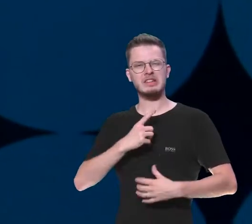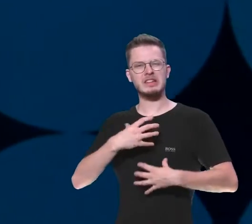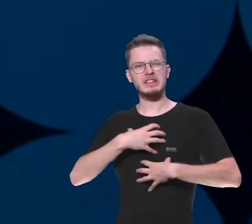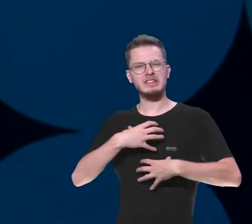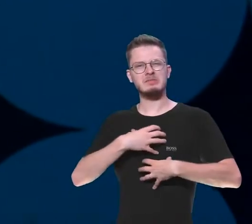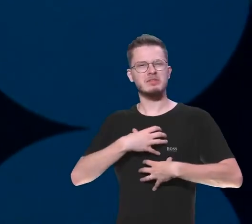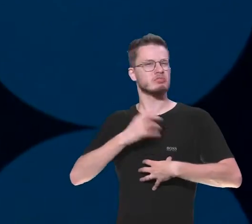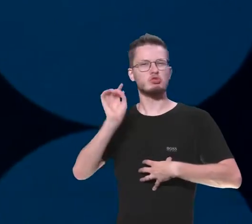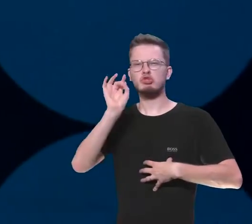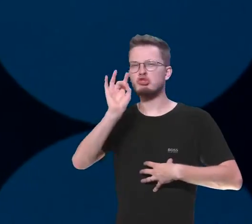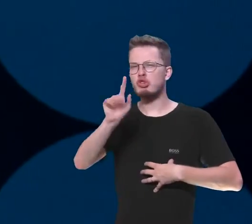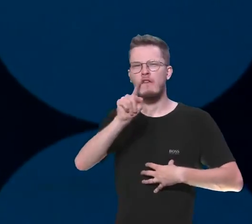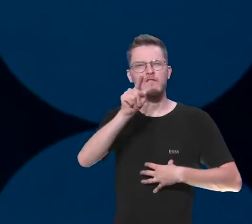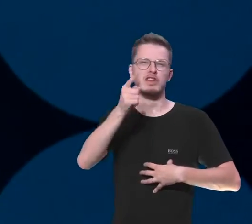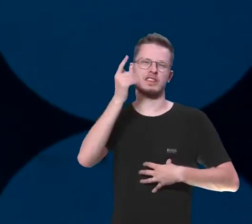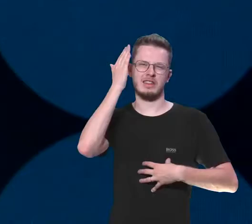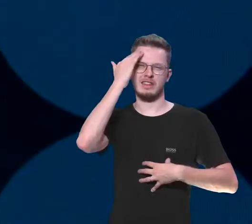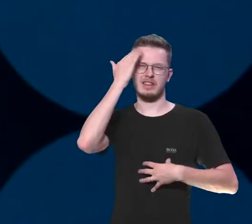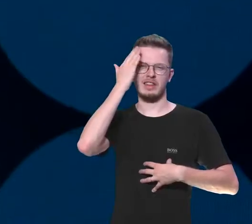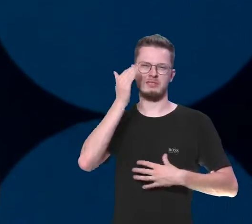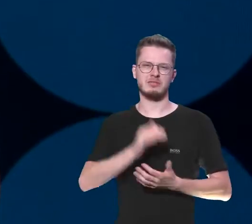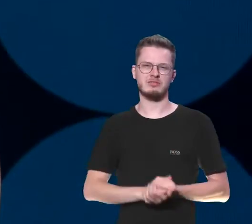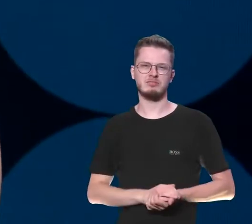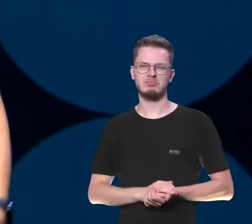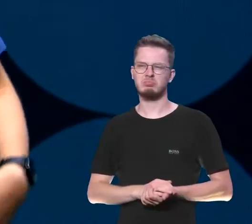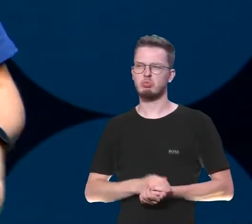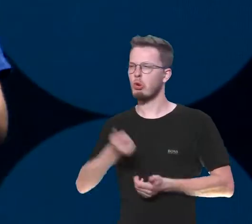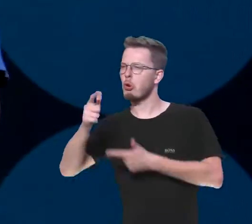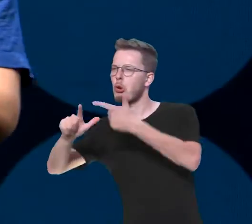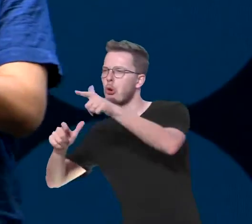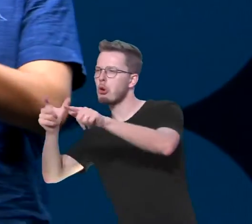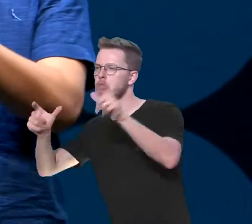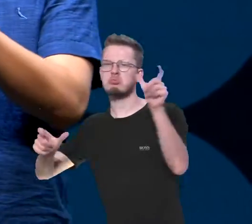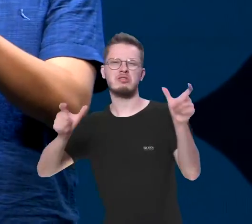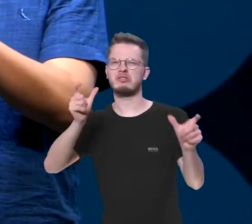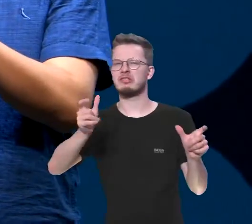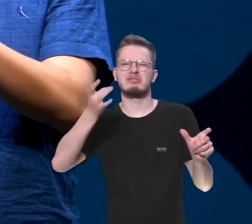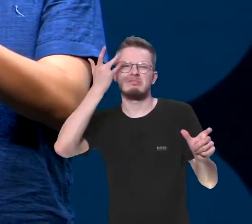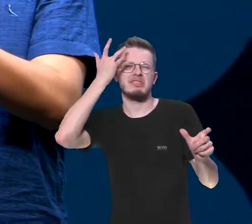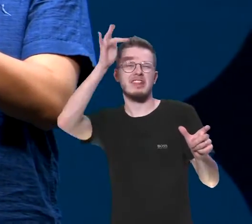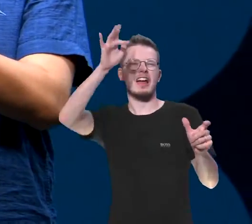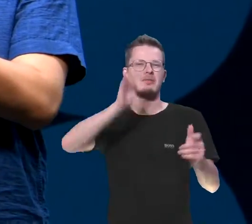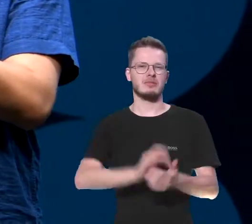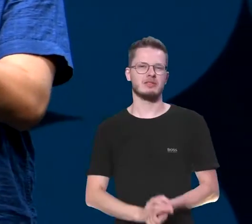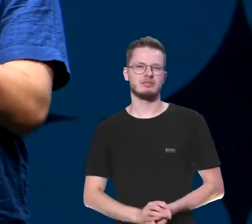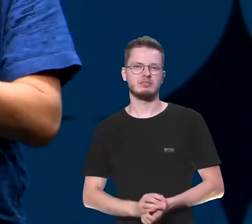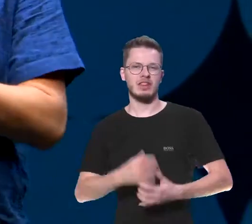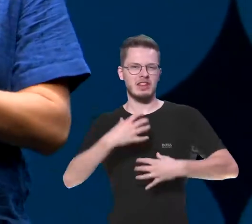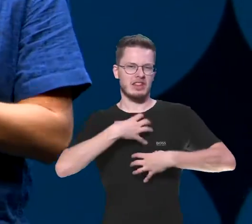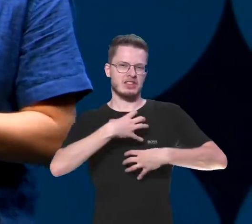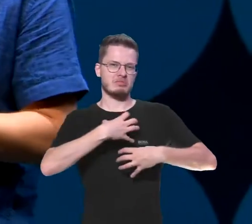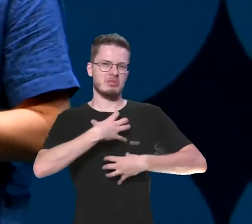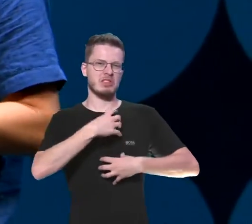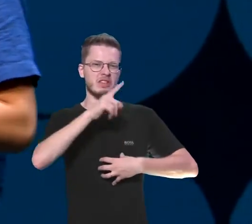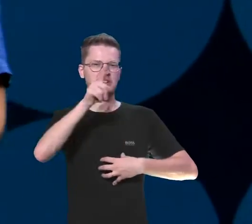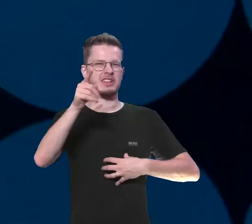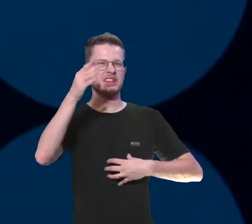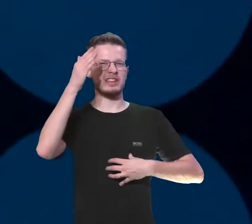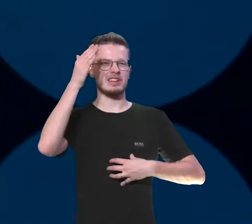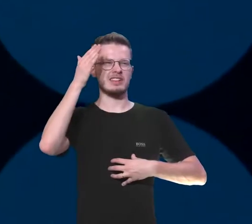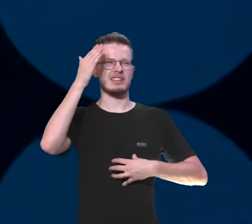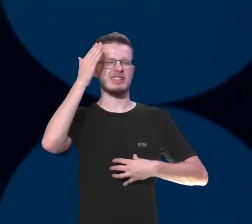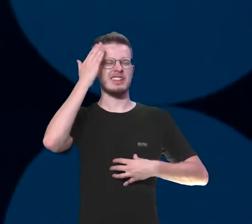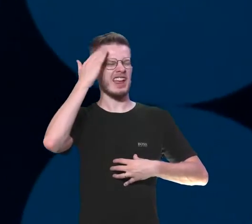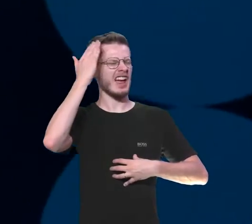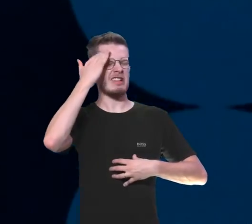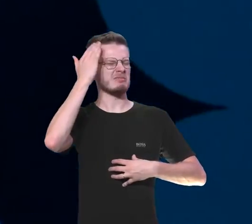sabe, ninguém mais sabe. Sentimentos que você talvez reconhece que não são